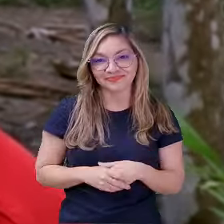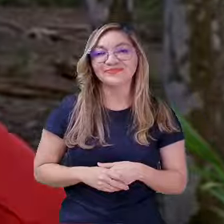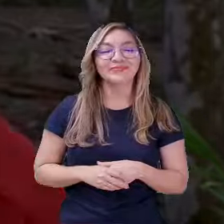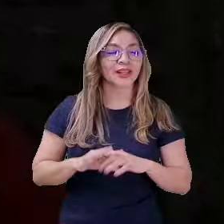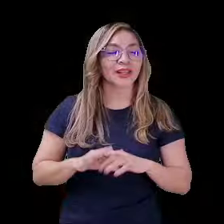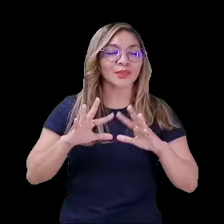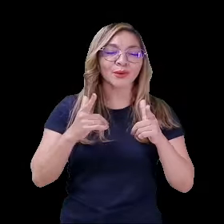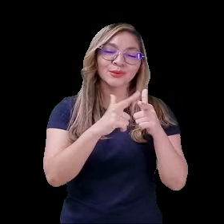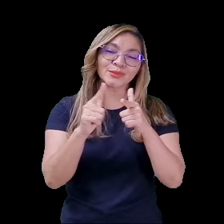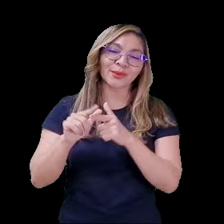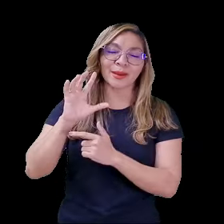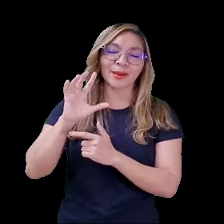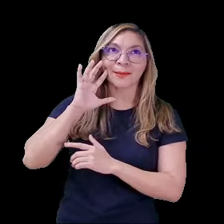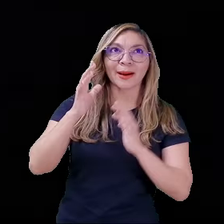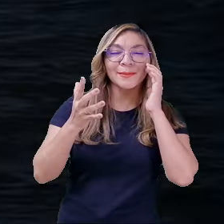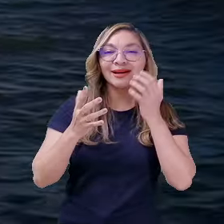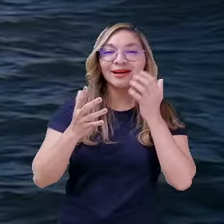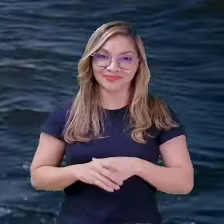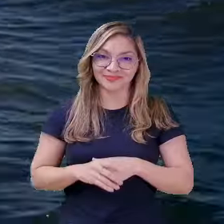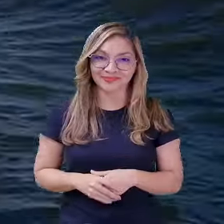né?